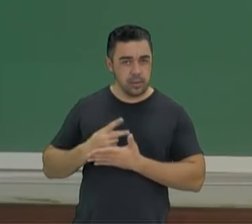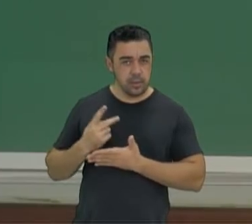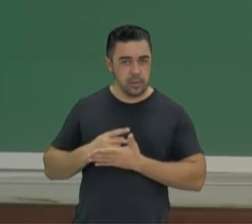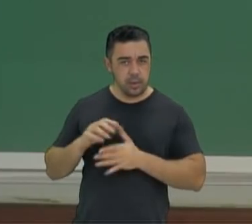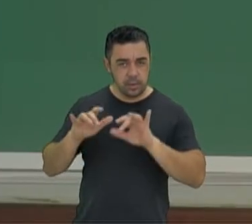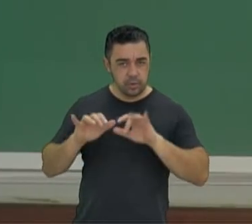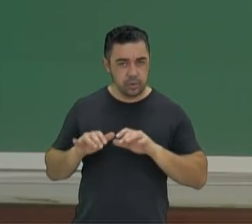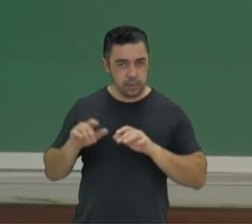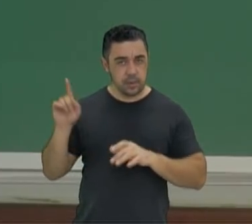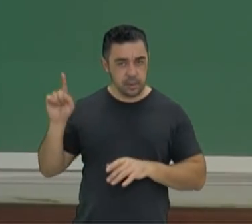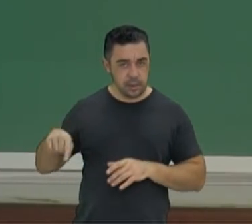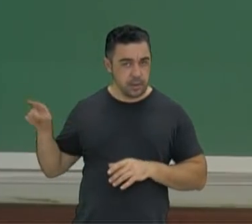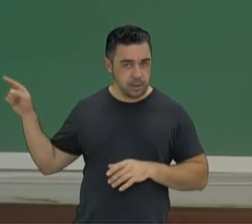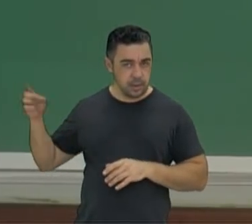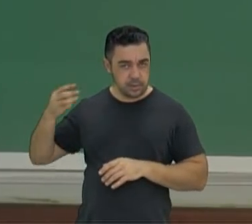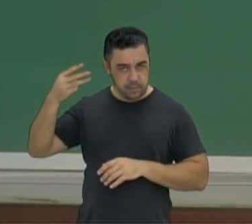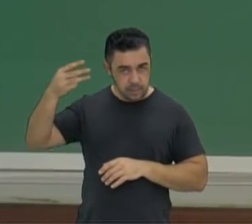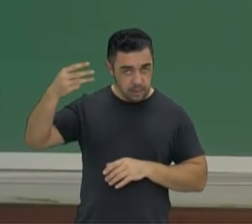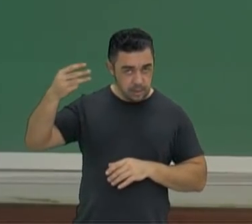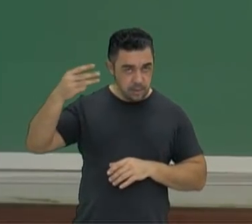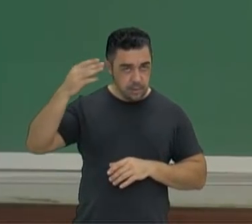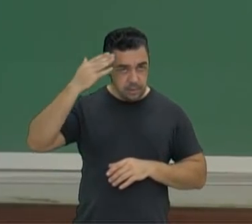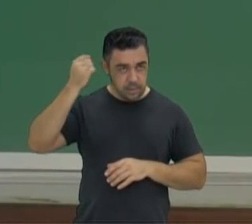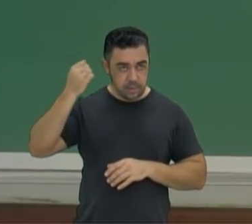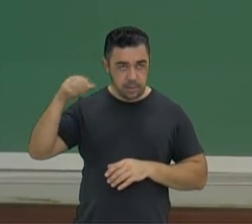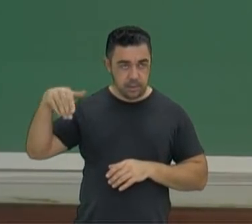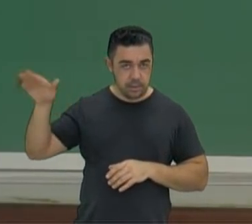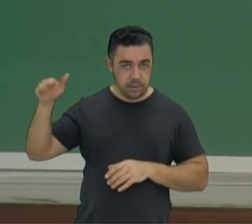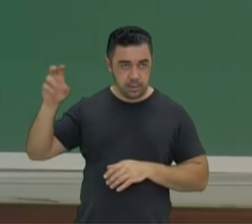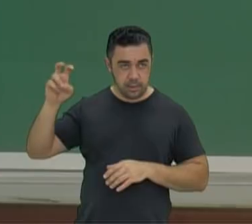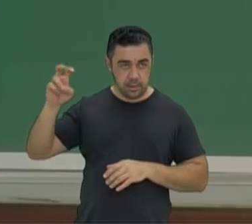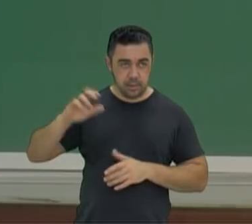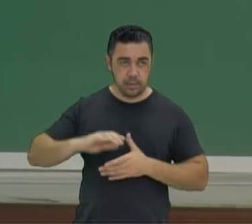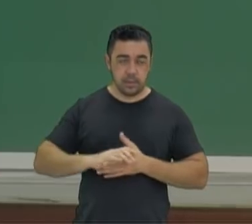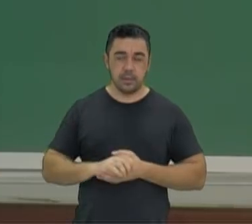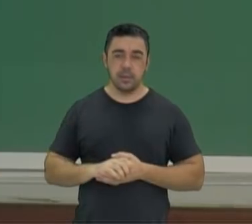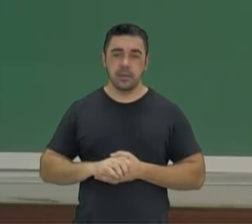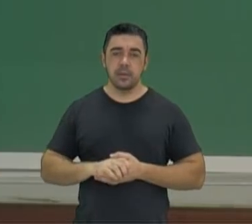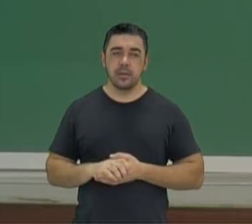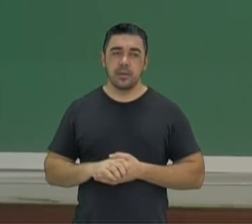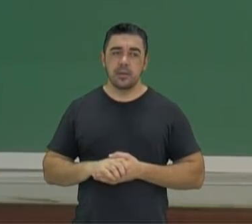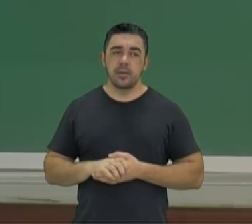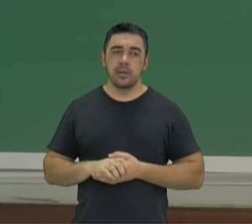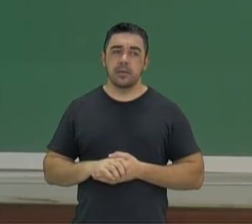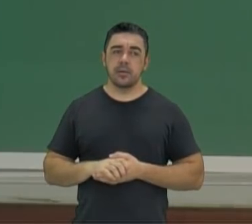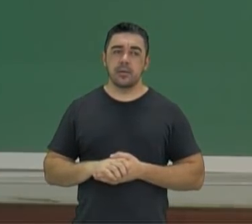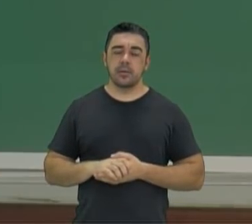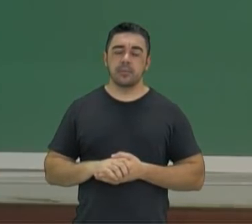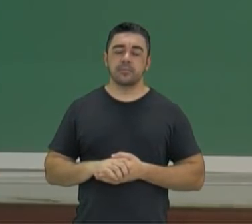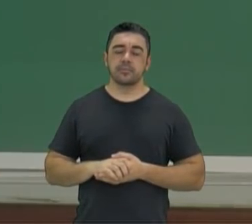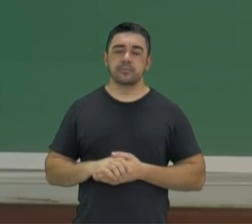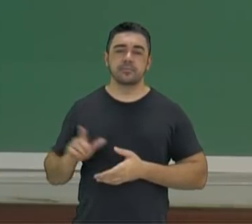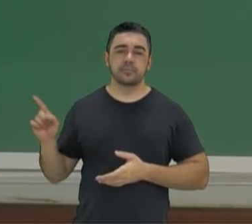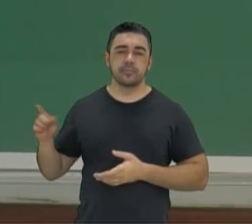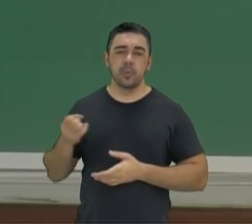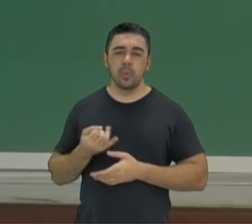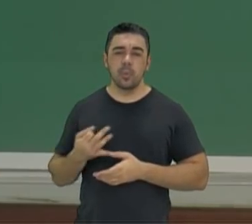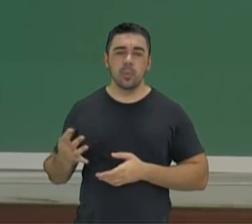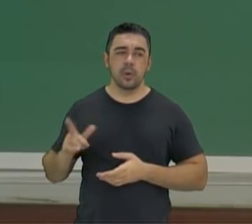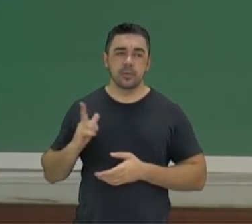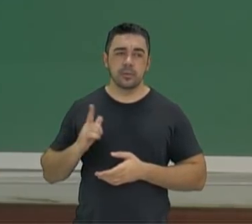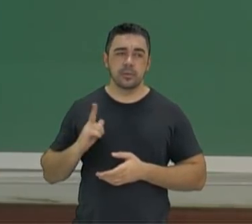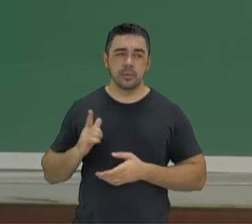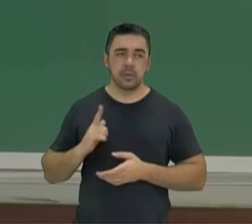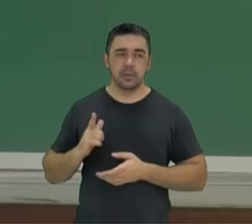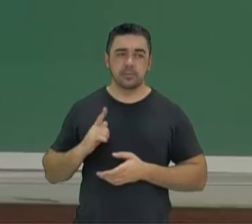prof, ó, porque o certo é 3, tá bom? Esquece esse 5 aqui, ó. Depois lá no Classroom vai estar corrigido. Aresta,